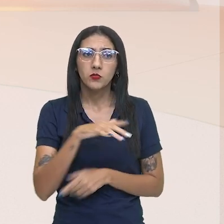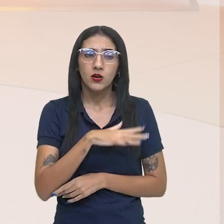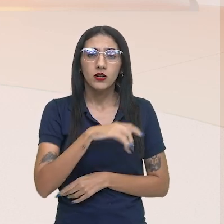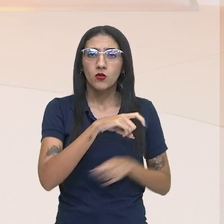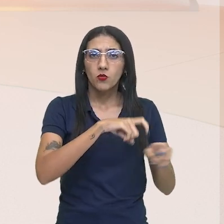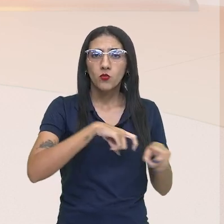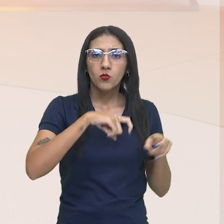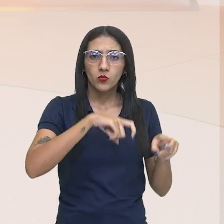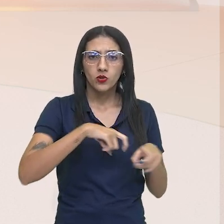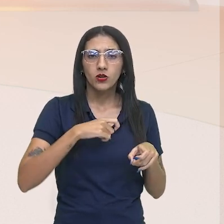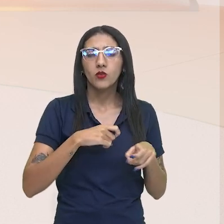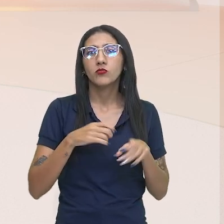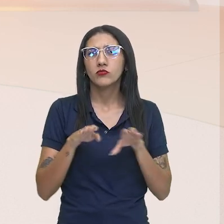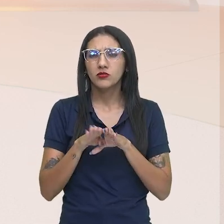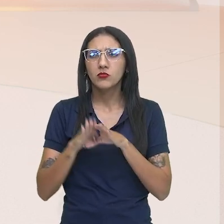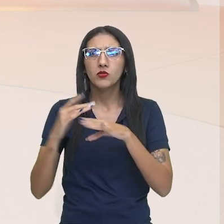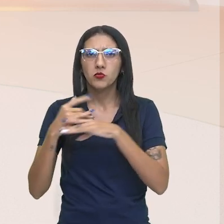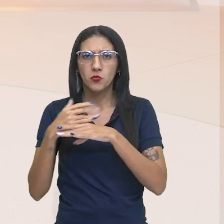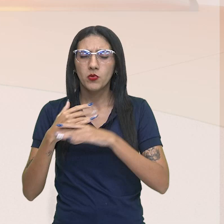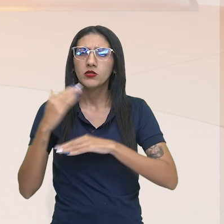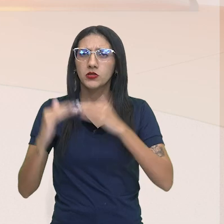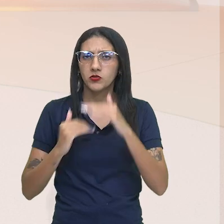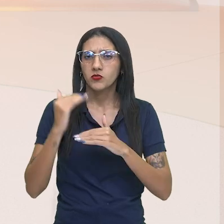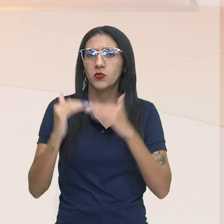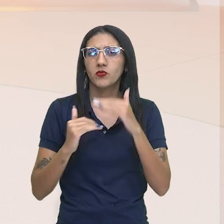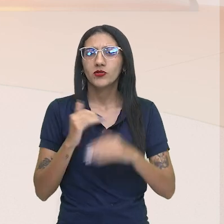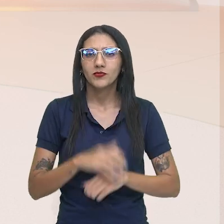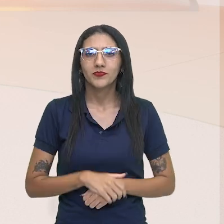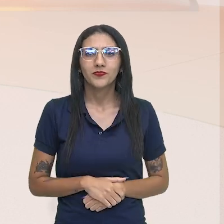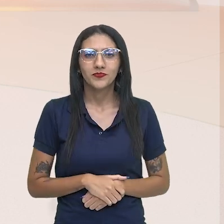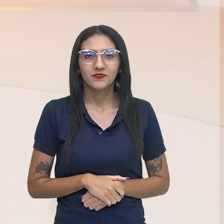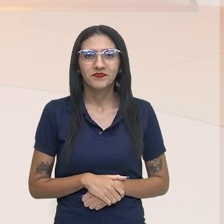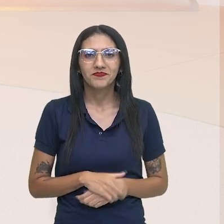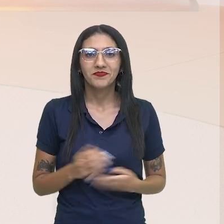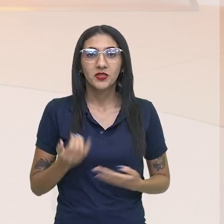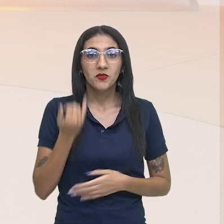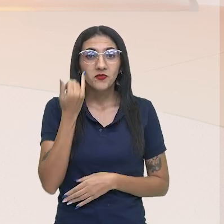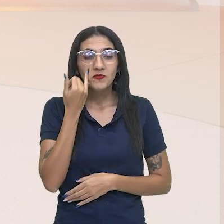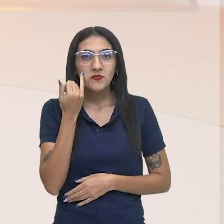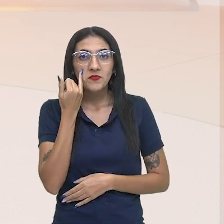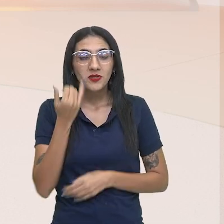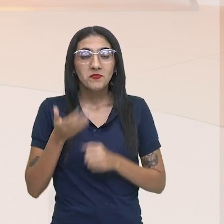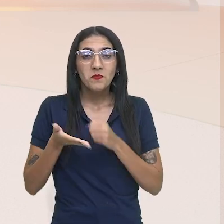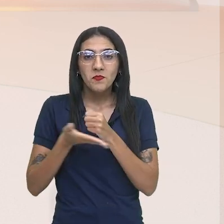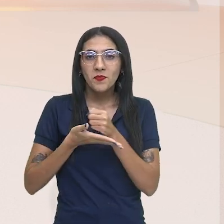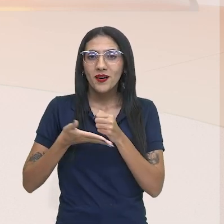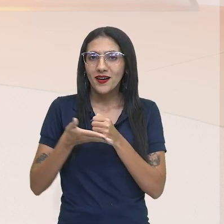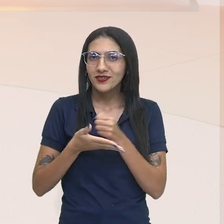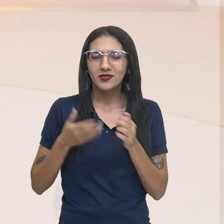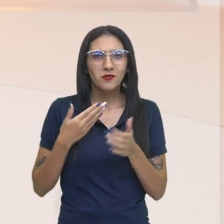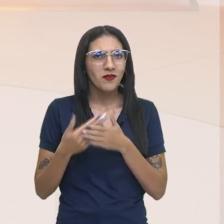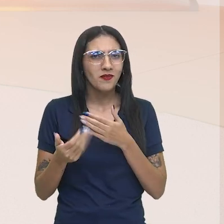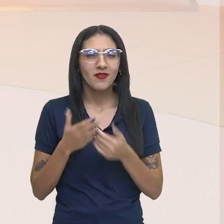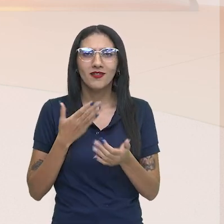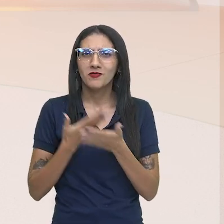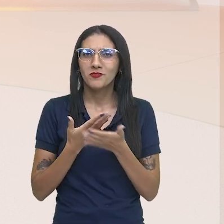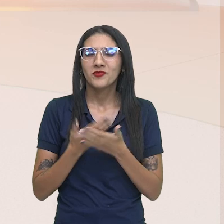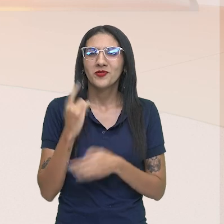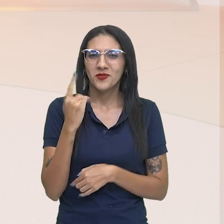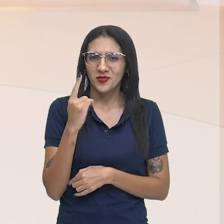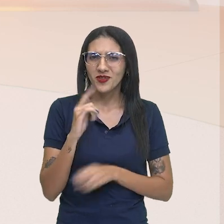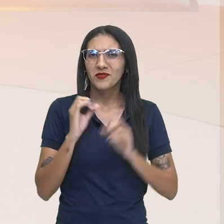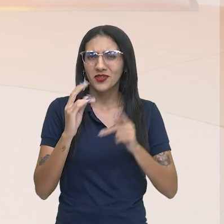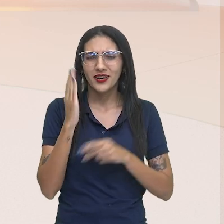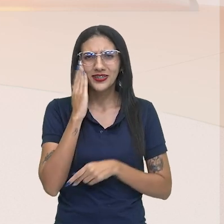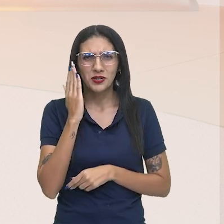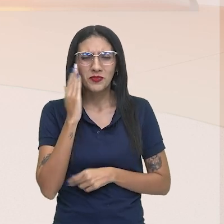bastante desenvolvido e um urbano também bastante desenvolvido. Informação básica de qualquer aula de geografia, hein, gente? Saber a